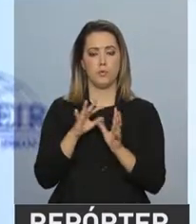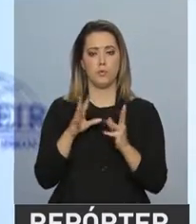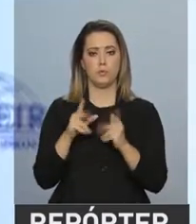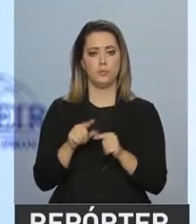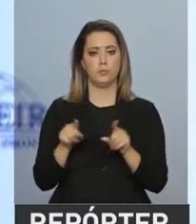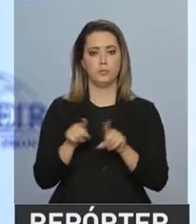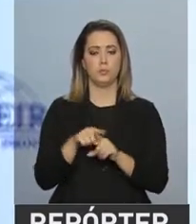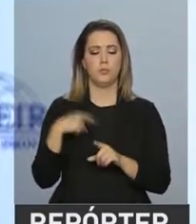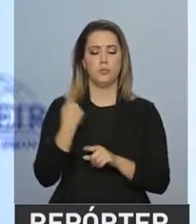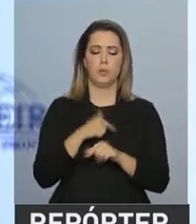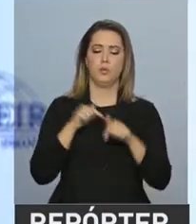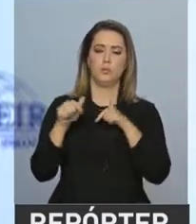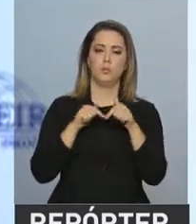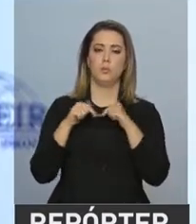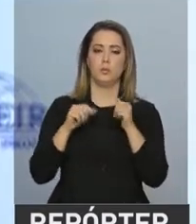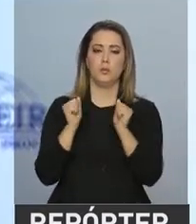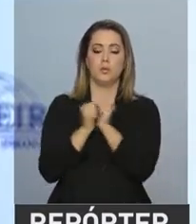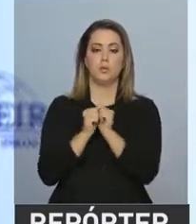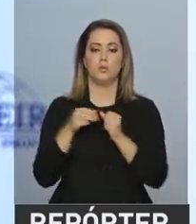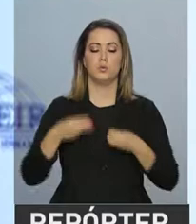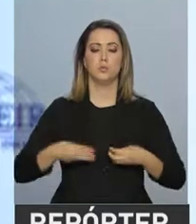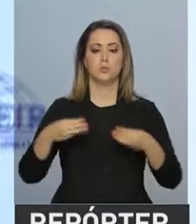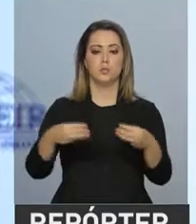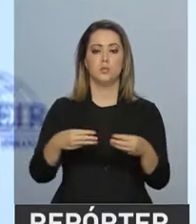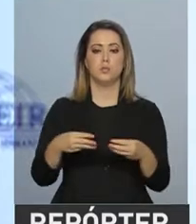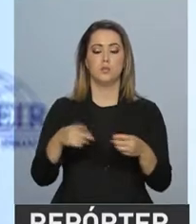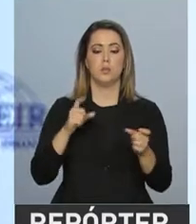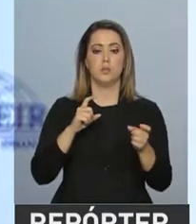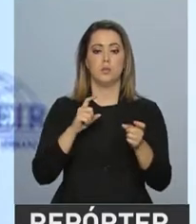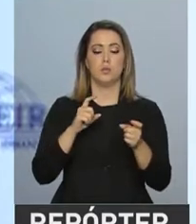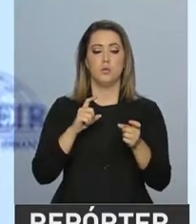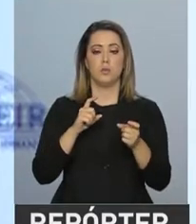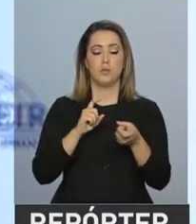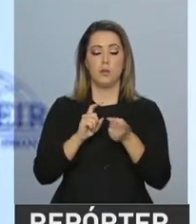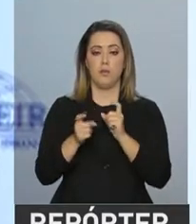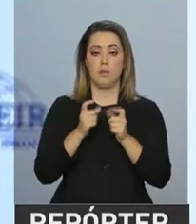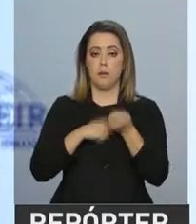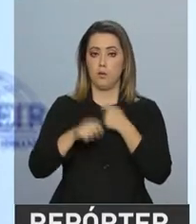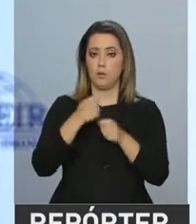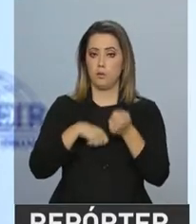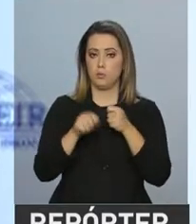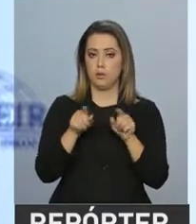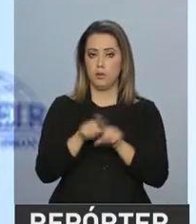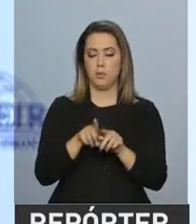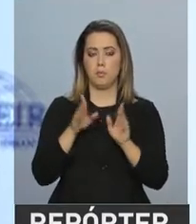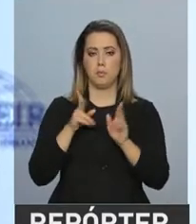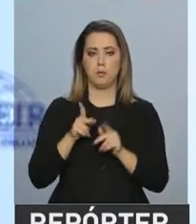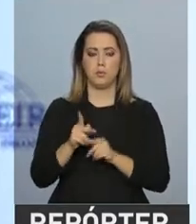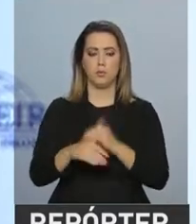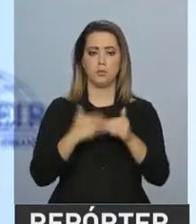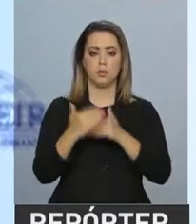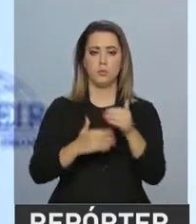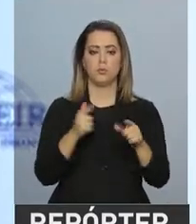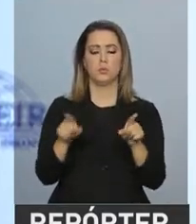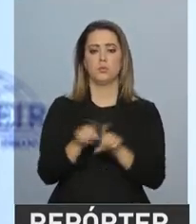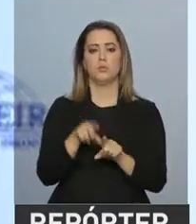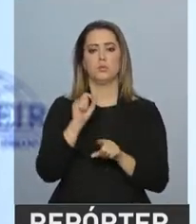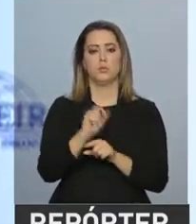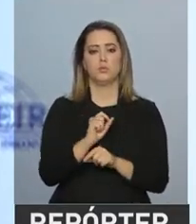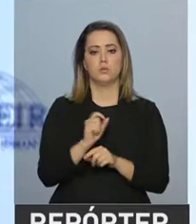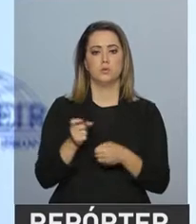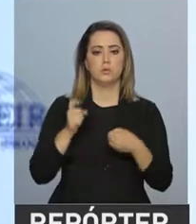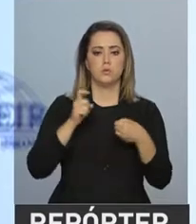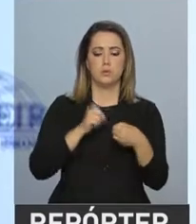Estamos também trabalhando junto ao Ministério da Fazenda para a manutenção. Trabalhamos no ano passado para